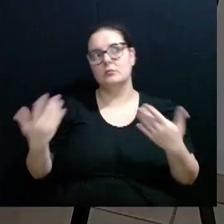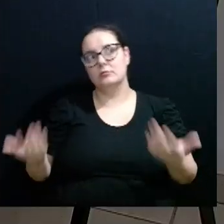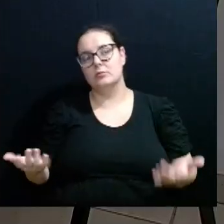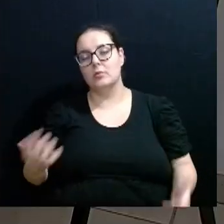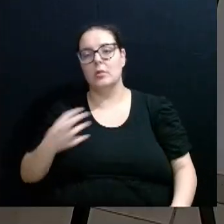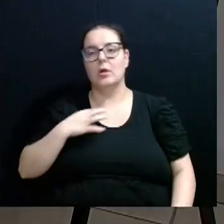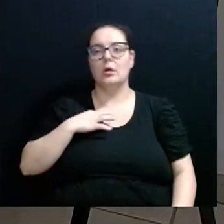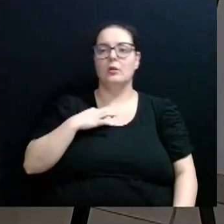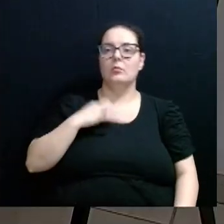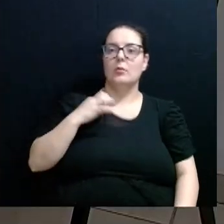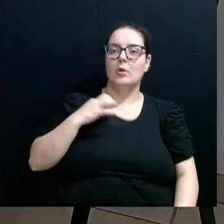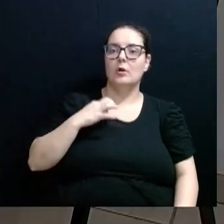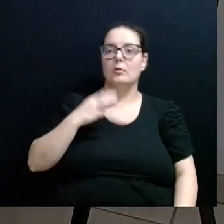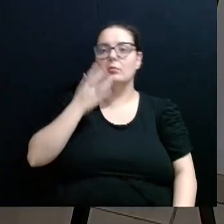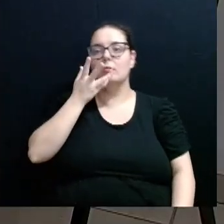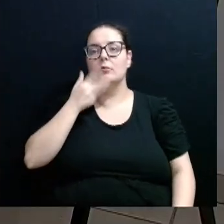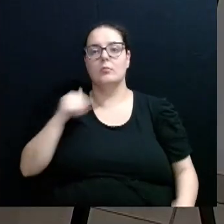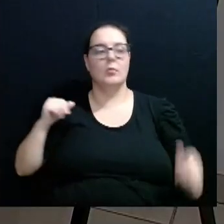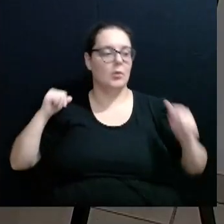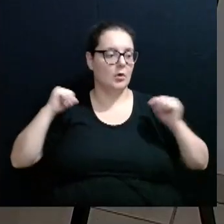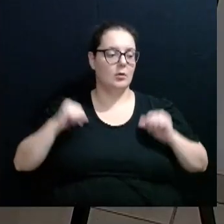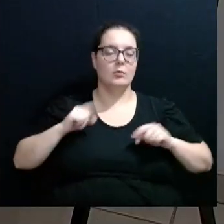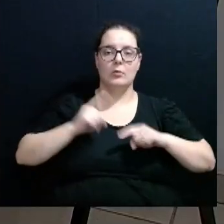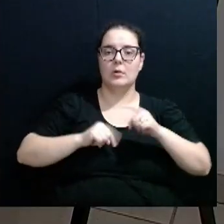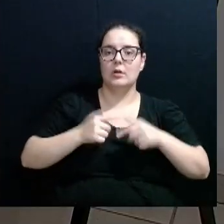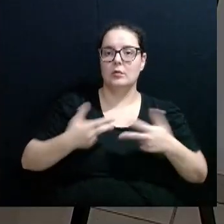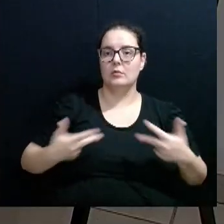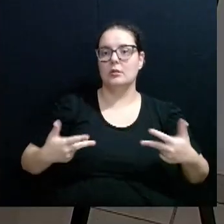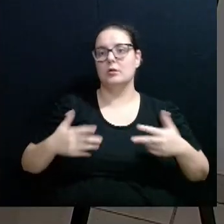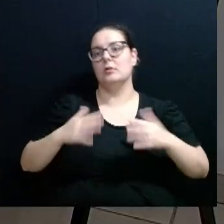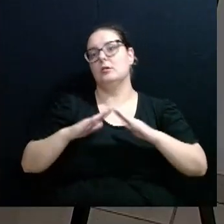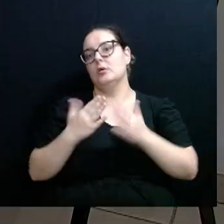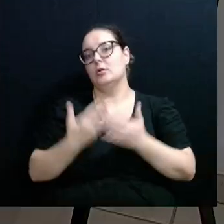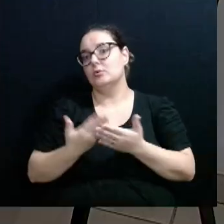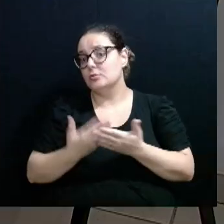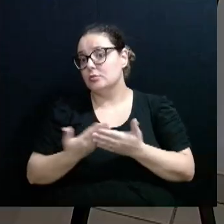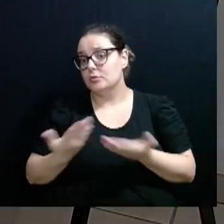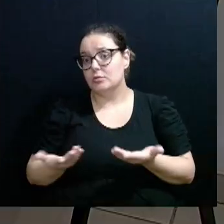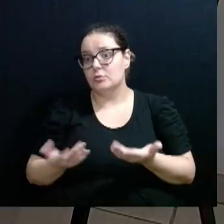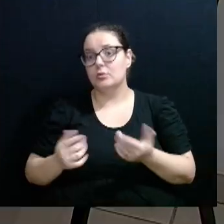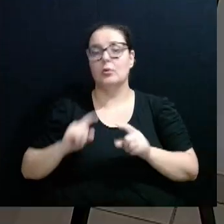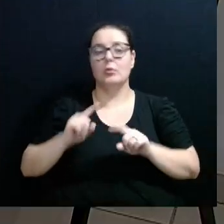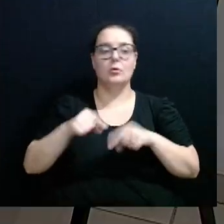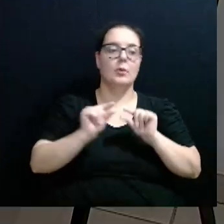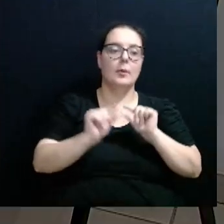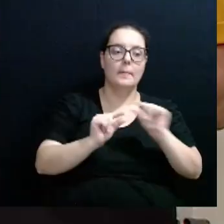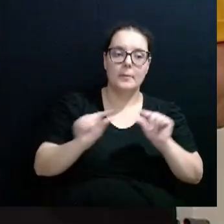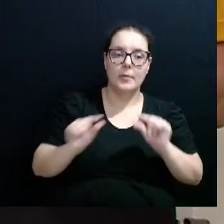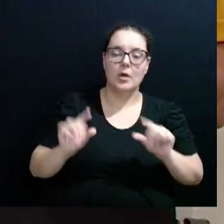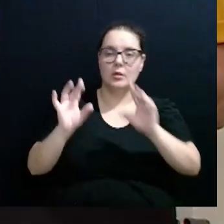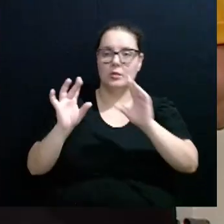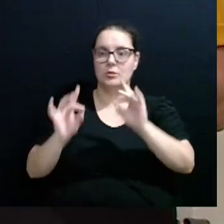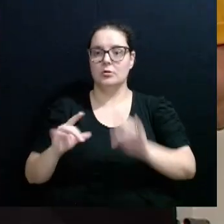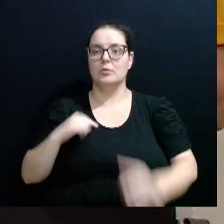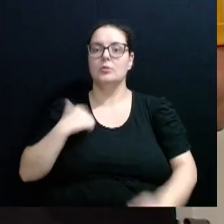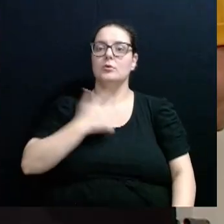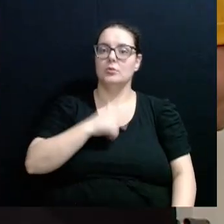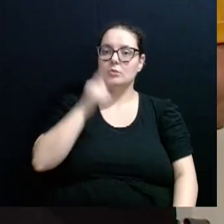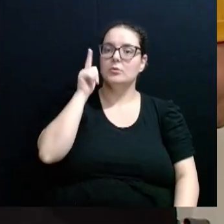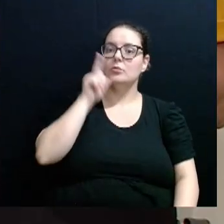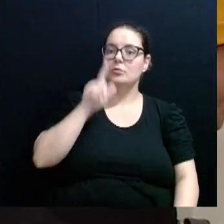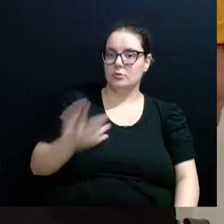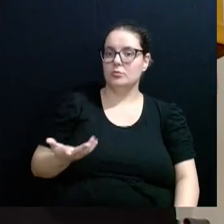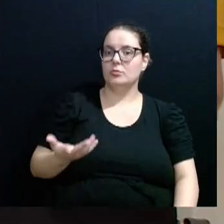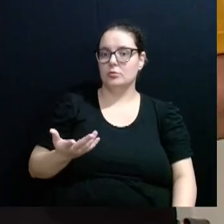uma mochila para ir para a escola, outros pequenos detalhes que a gente consegue como